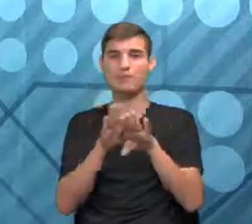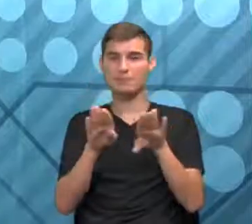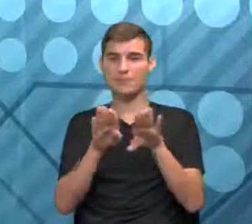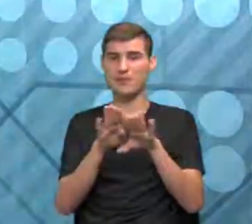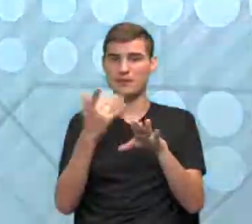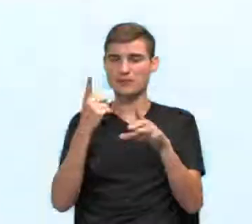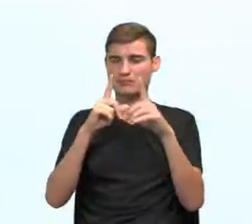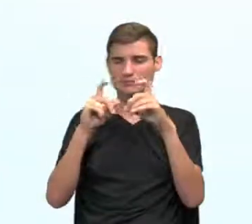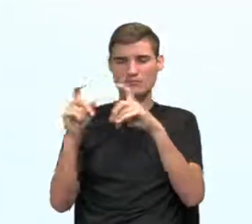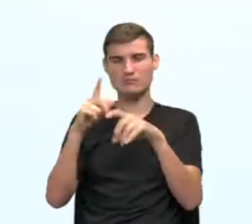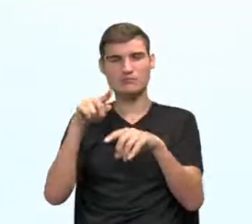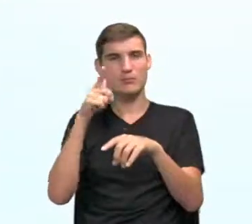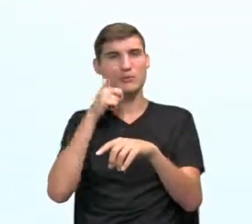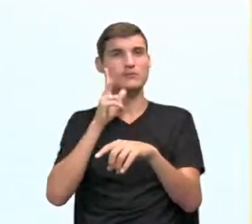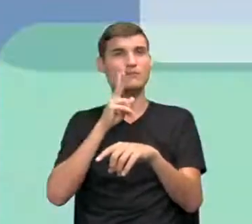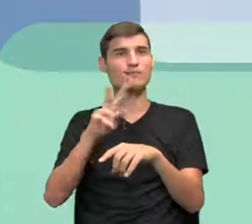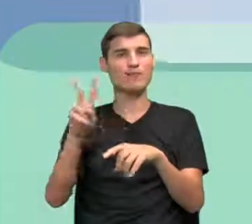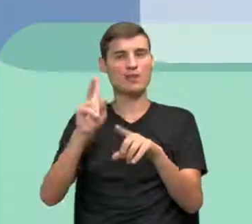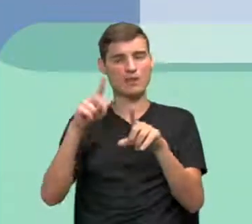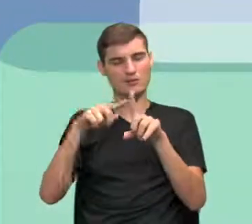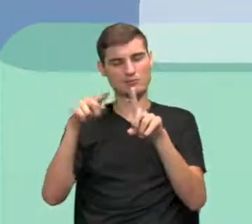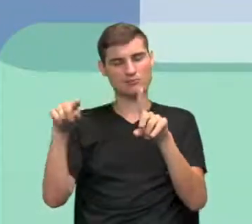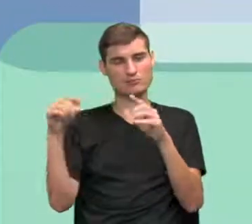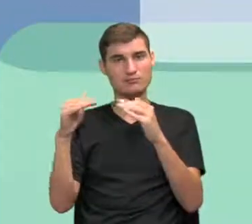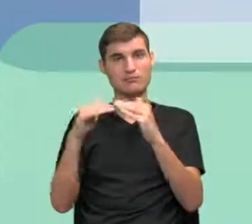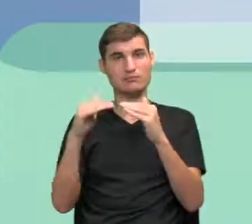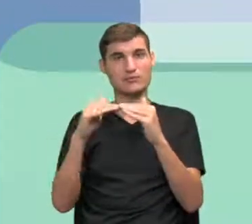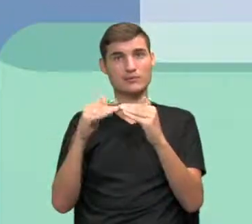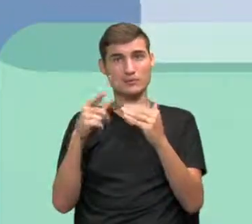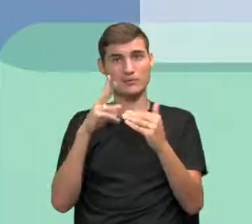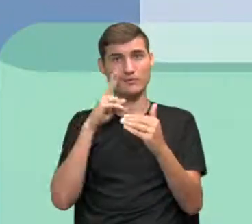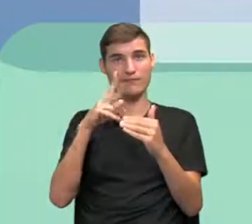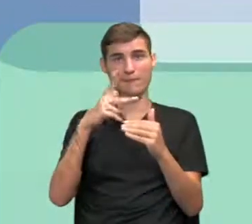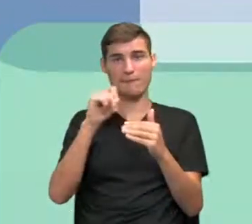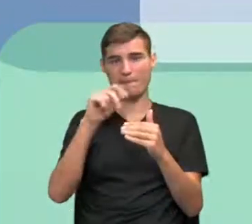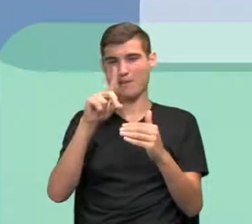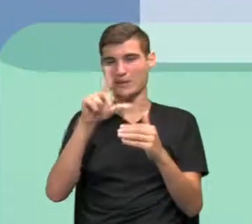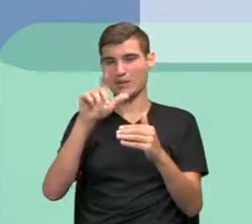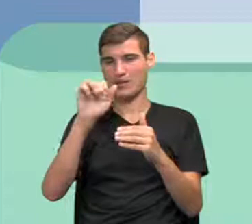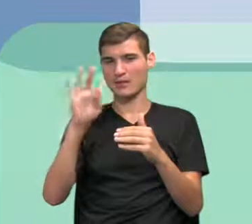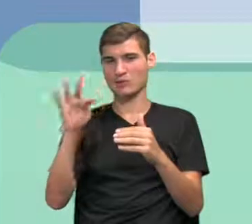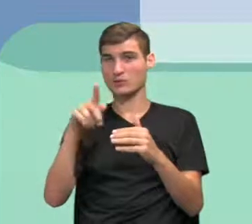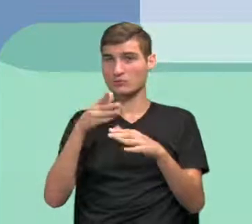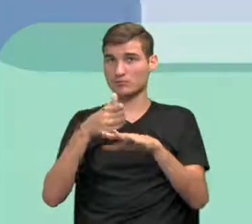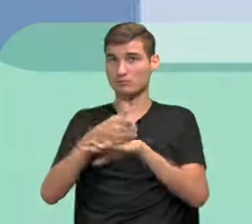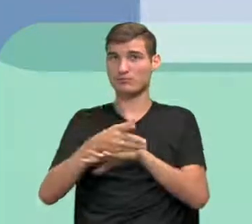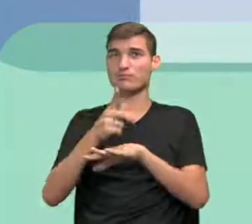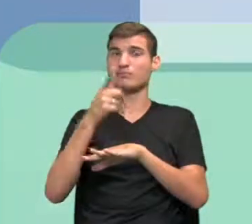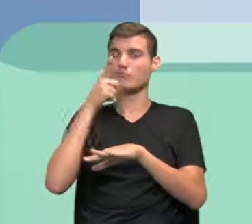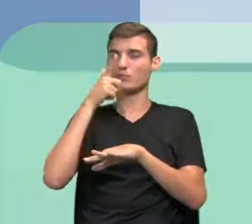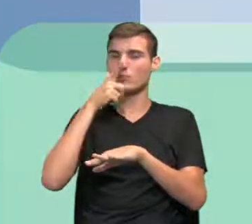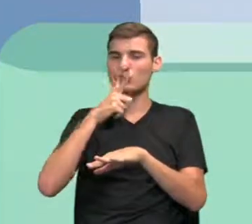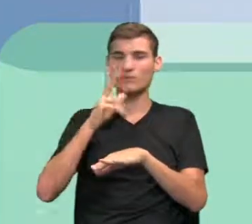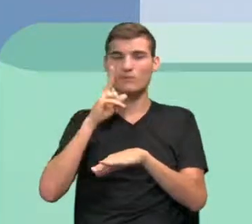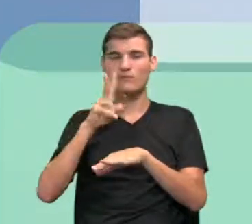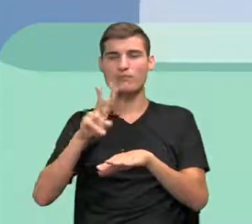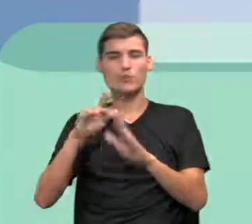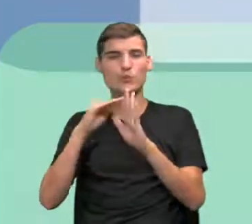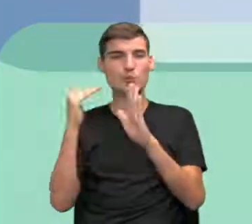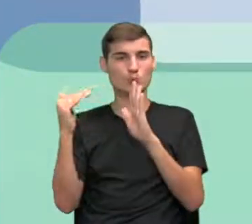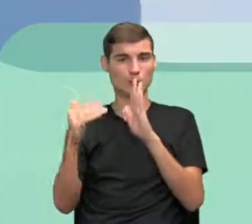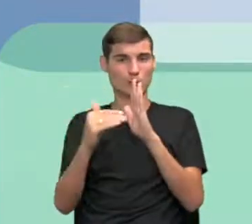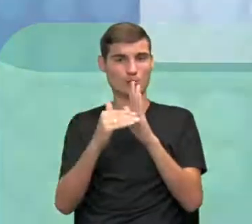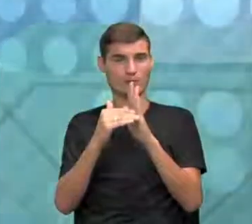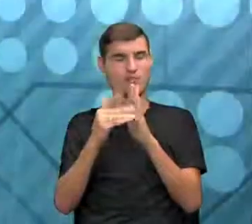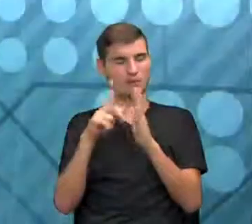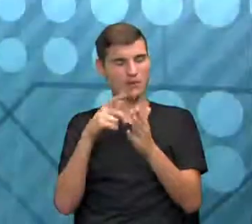aqui no slide você vai conseguir ver o link do Padlet, é só entrar nesse link e vai conseguir ver tudo que eu estou postando lá.